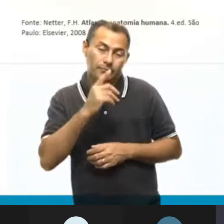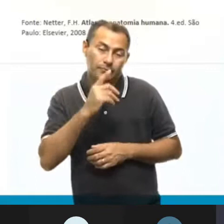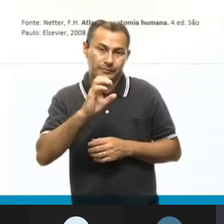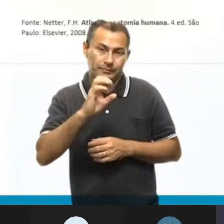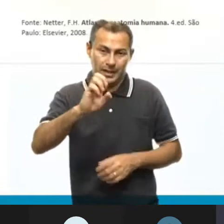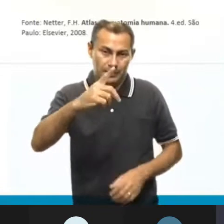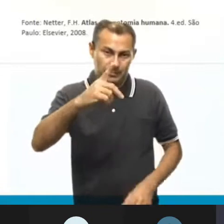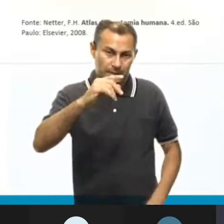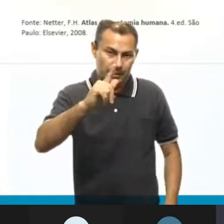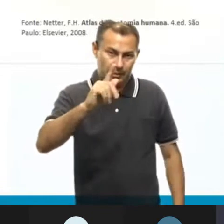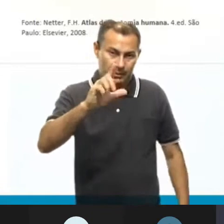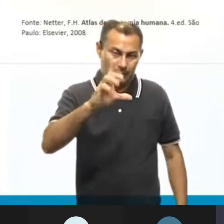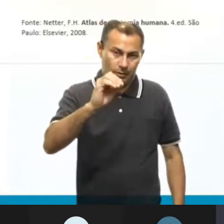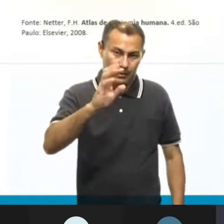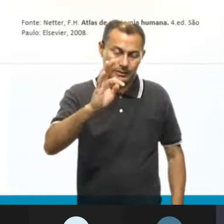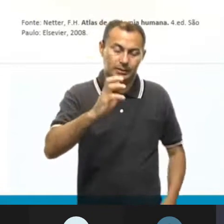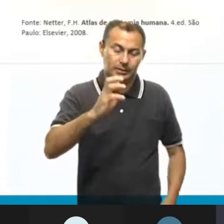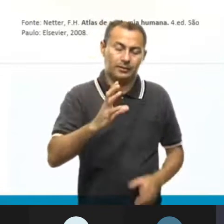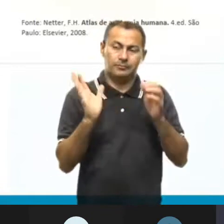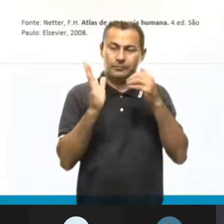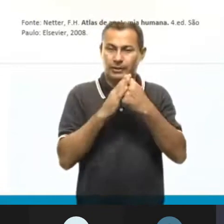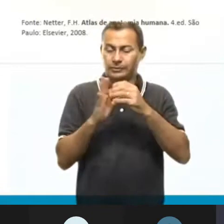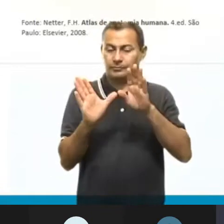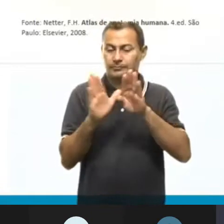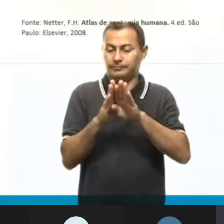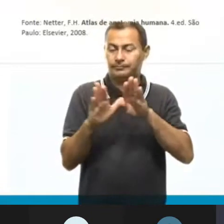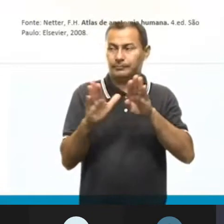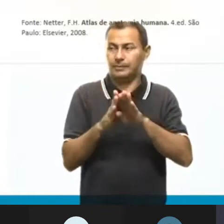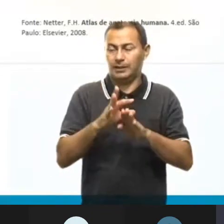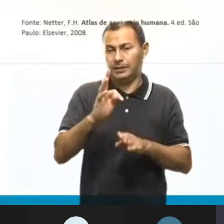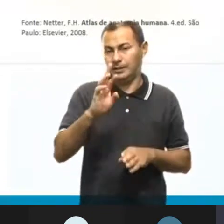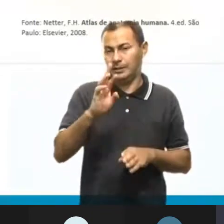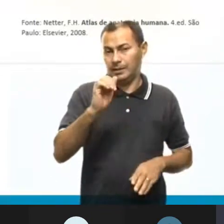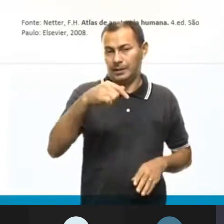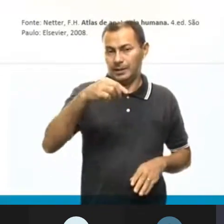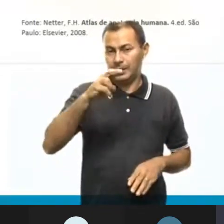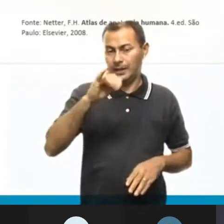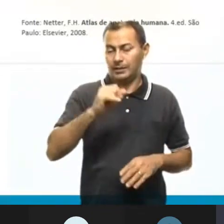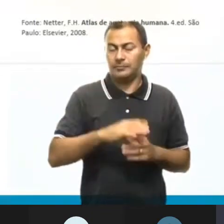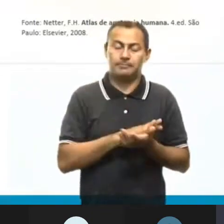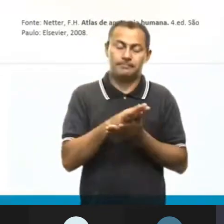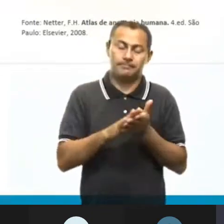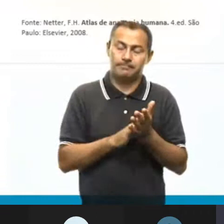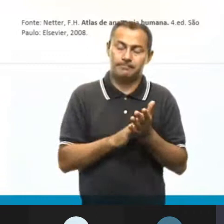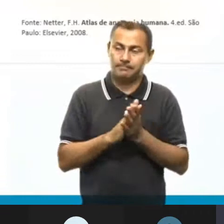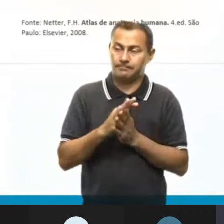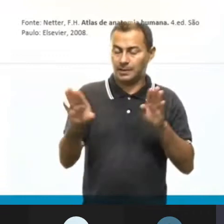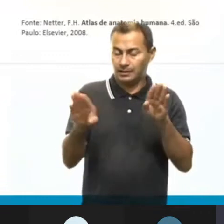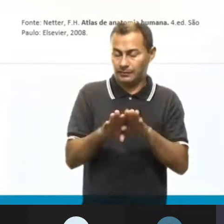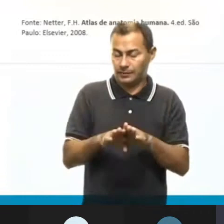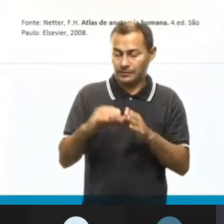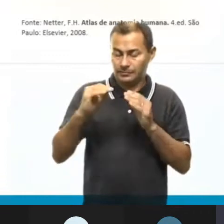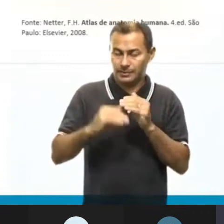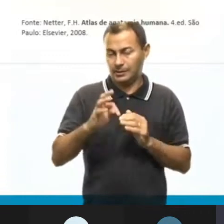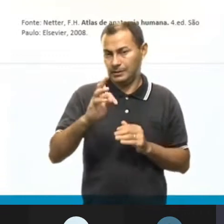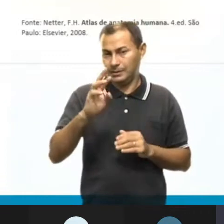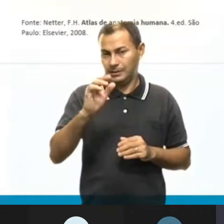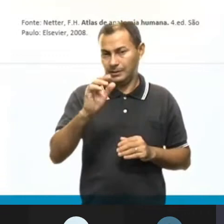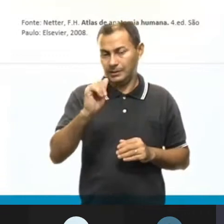a epiglote, ela fecha aqui, ó, a traqueia. E não deixa aqui, ó, quando ela fecha